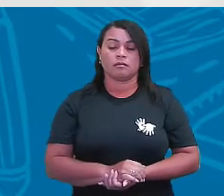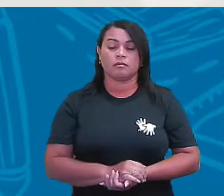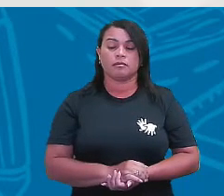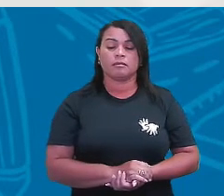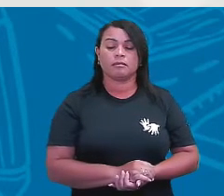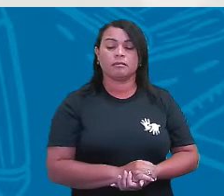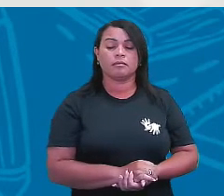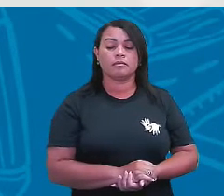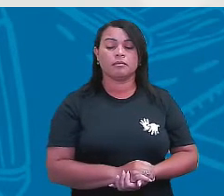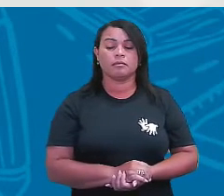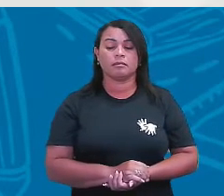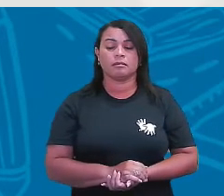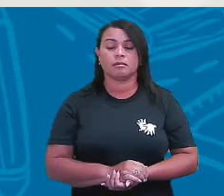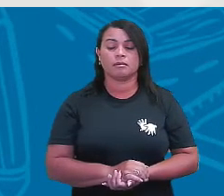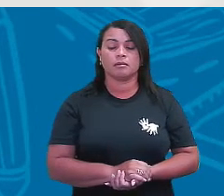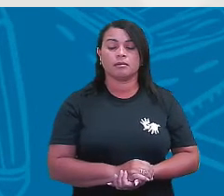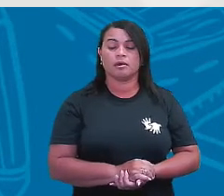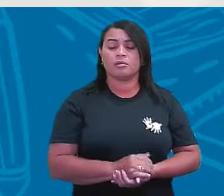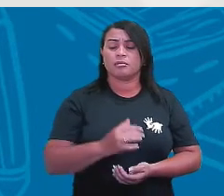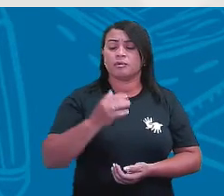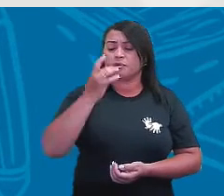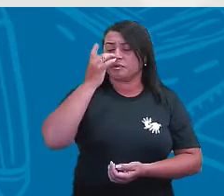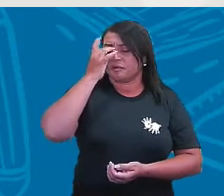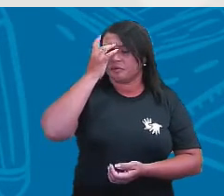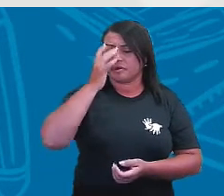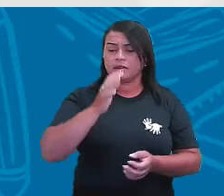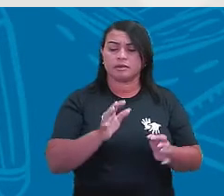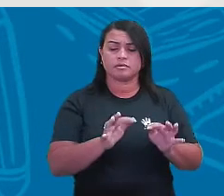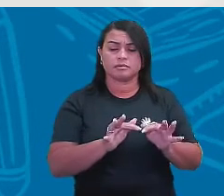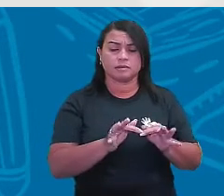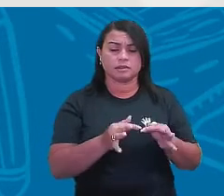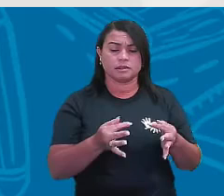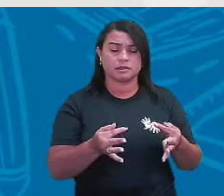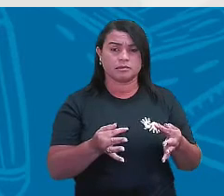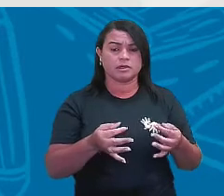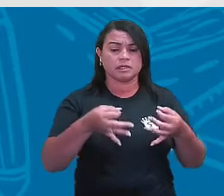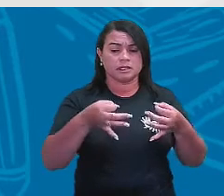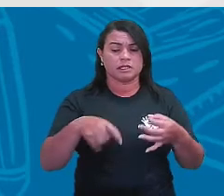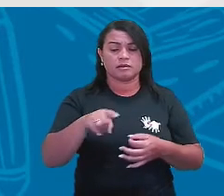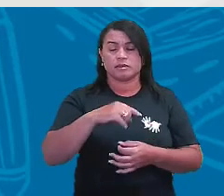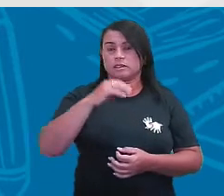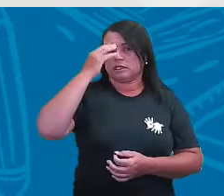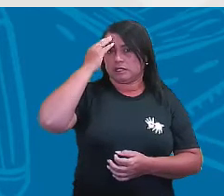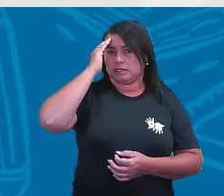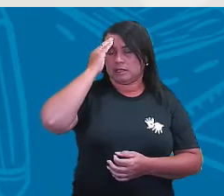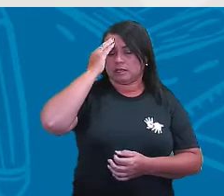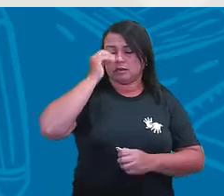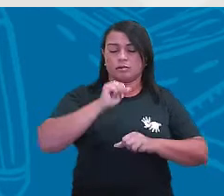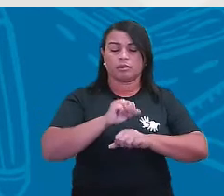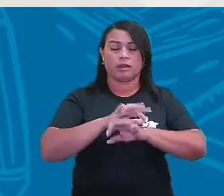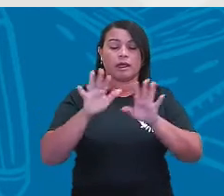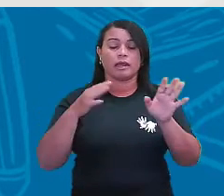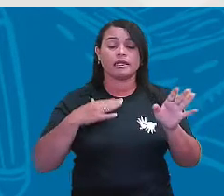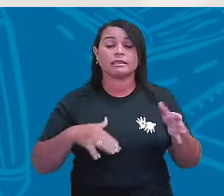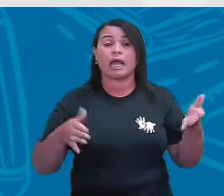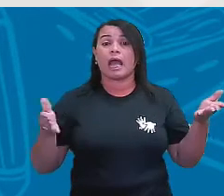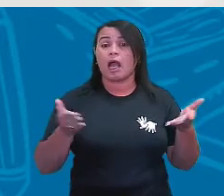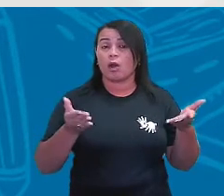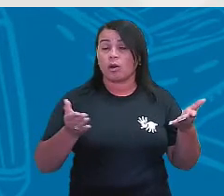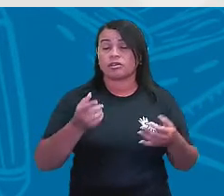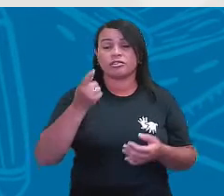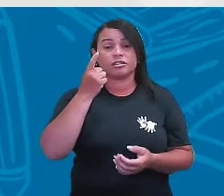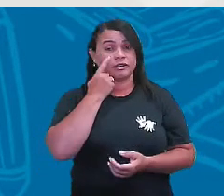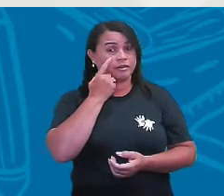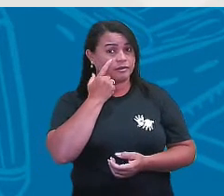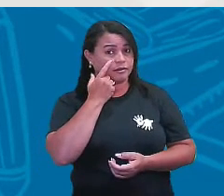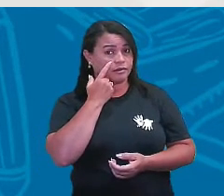certo? Tudo muito fácil, tudo muito simples, eu tenho certeza que todo mundo entendeu, tá? Agora que a gente já viu